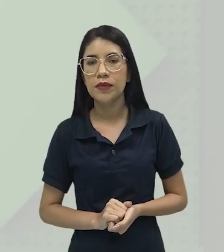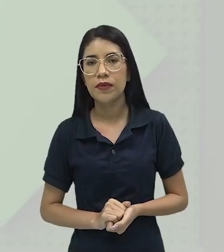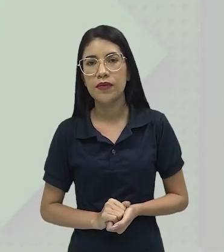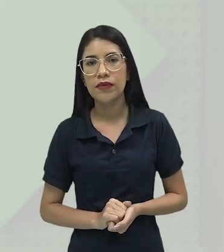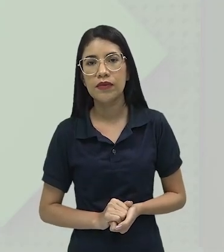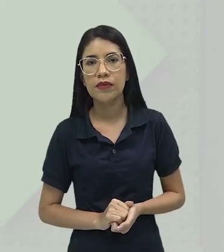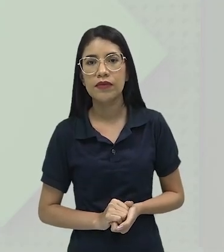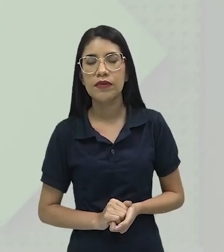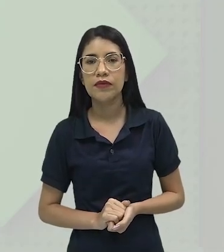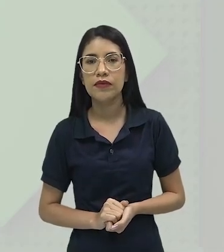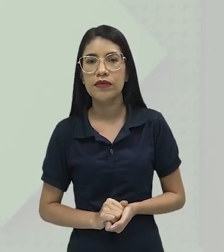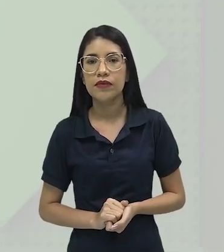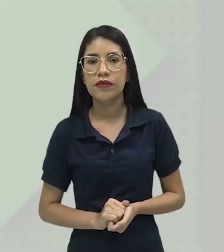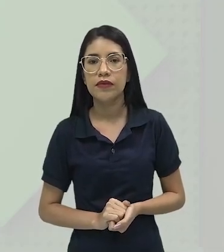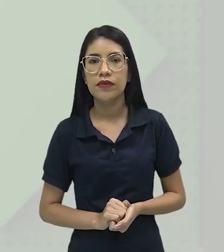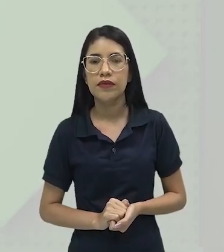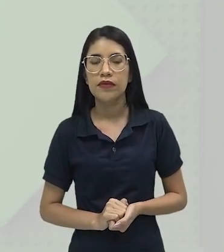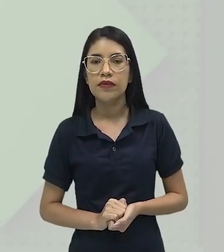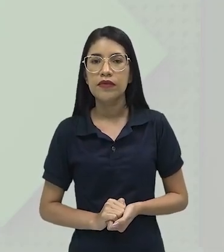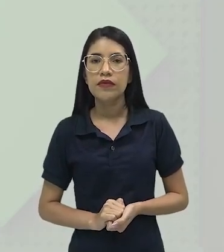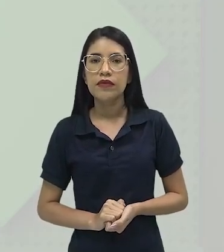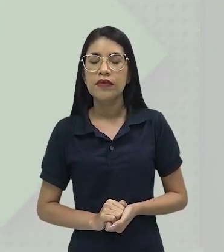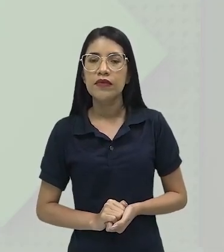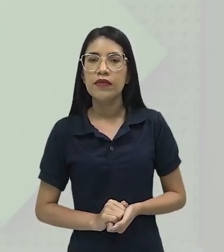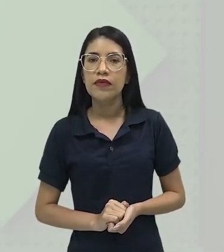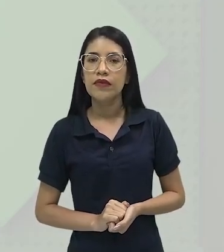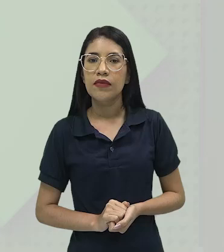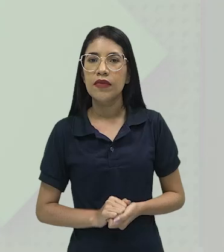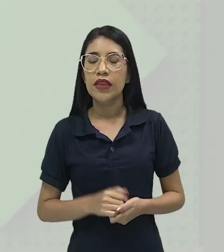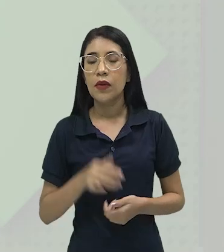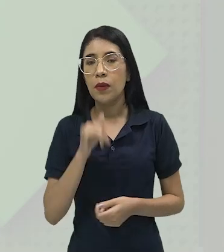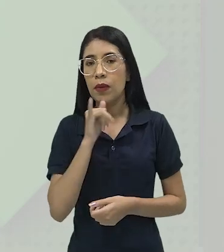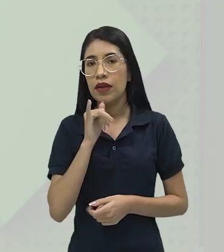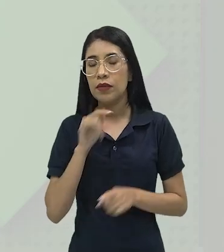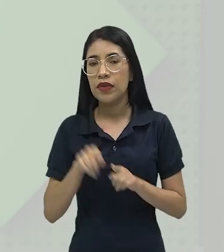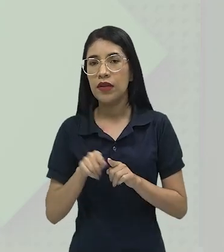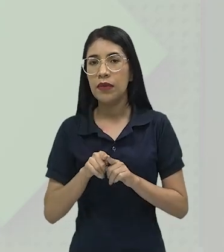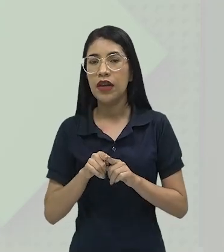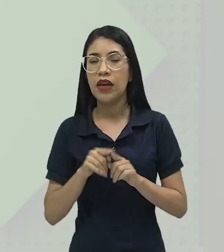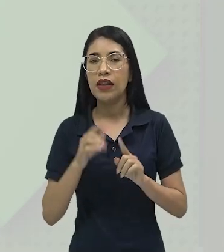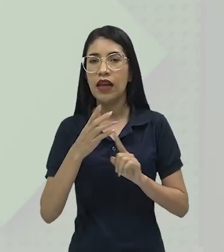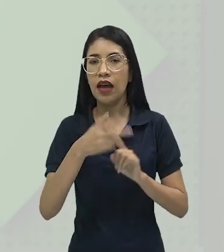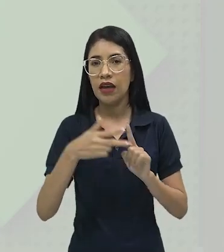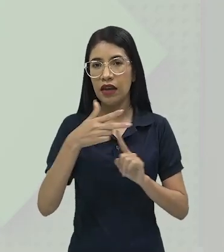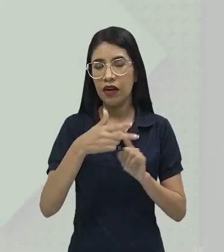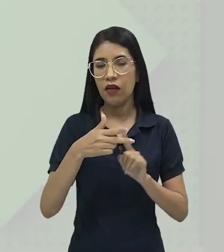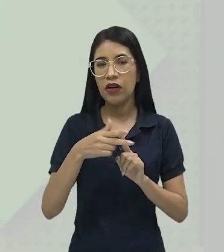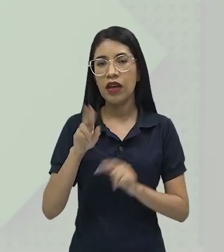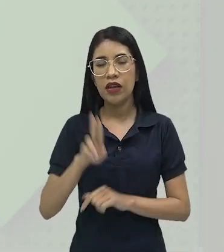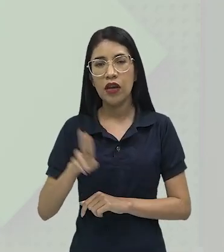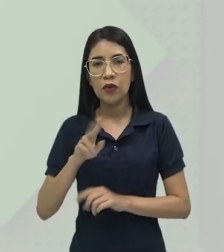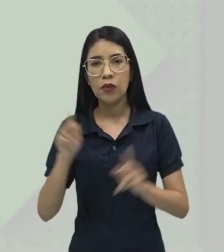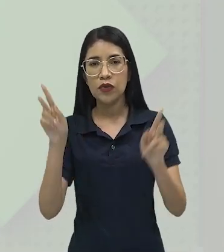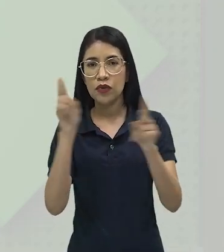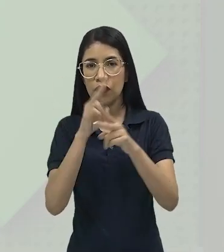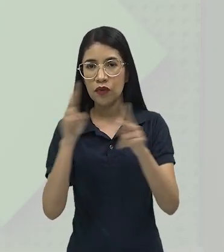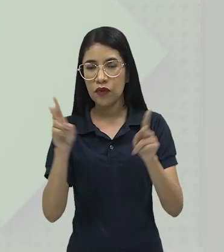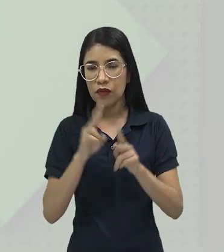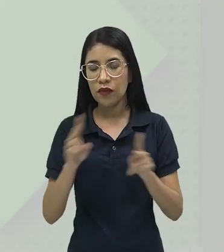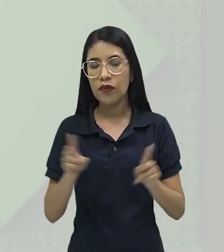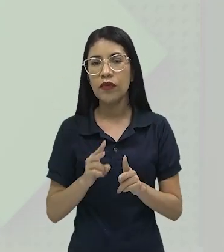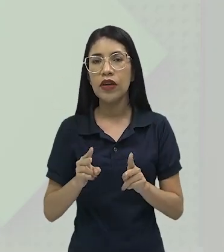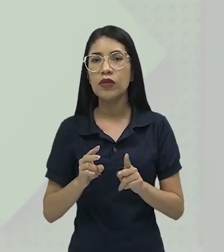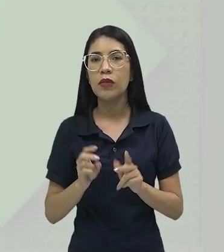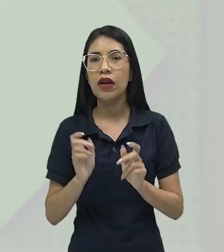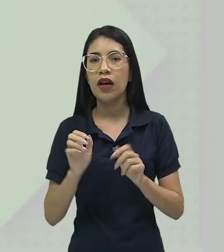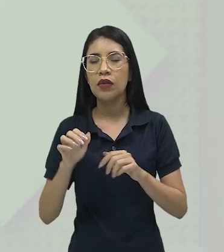energia, em eletricidade, Então, na eólica, nós temos o vento sendo essa força motriz que